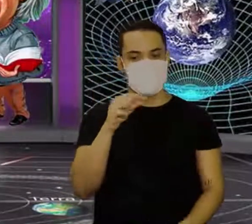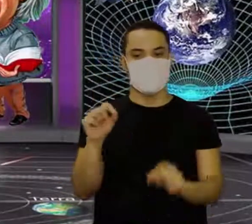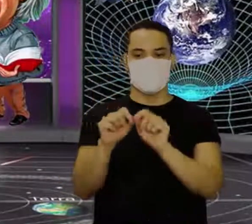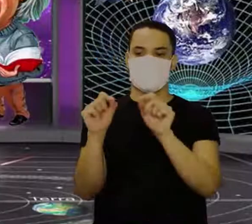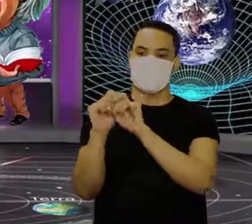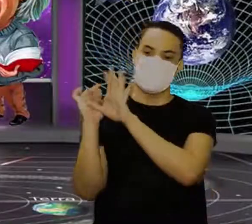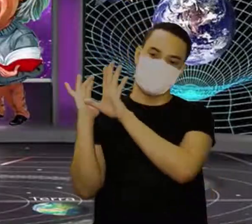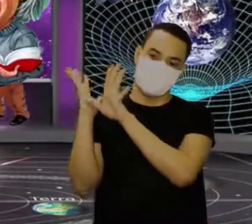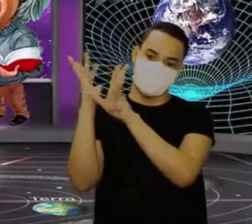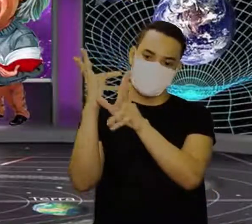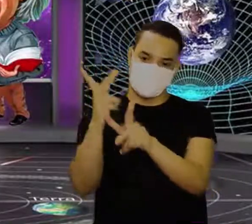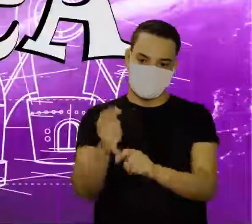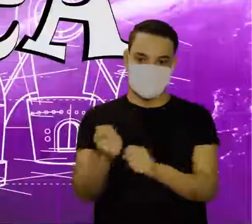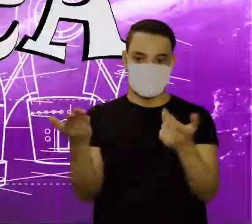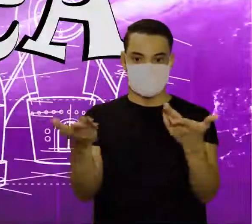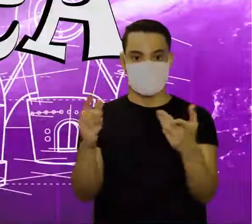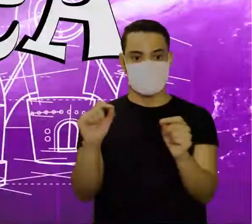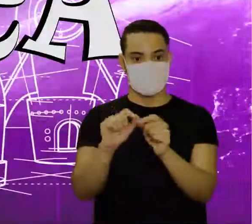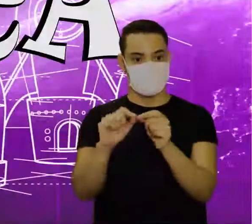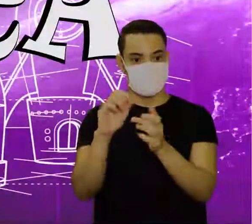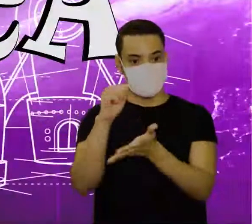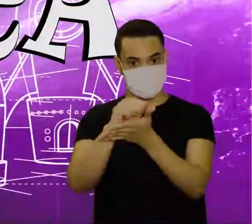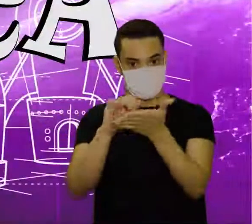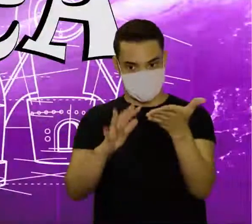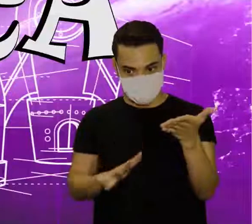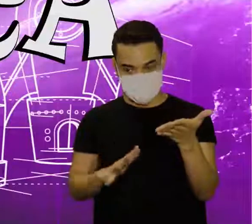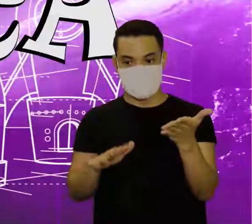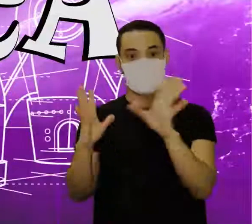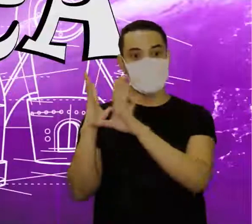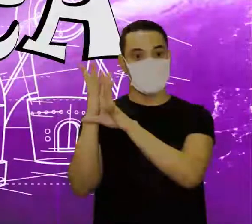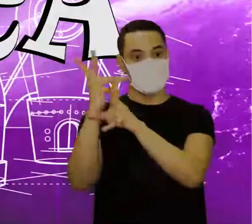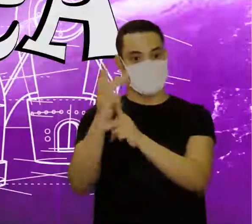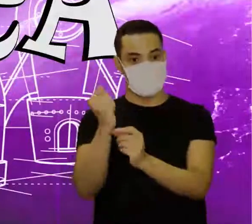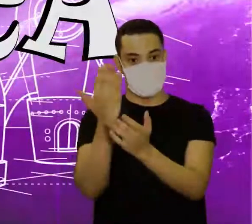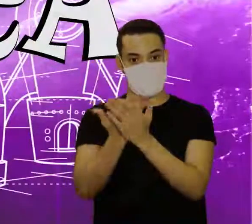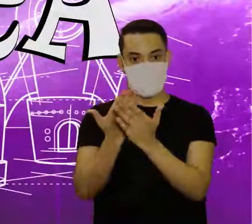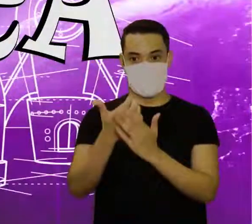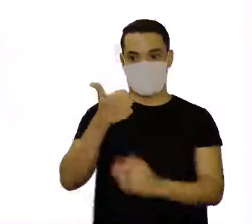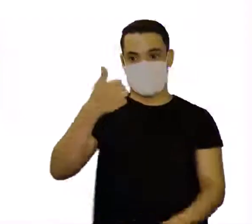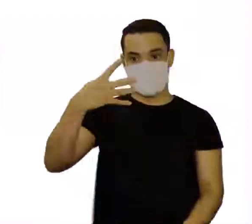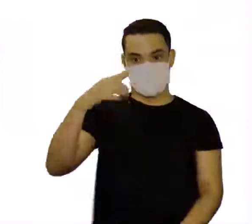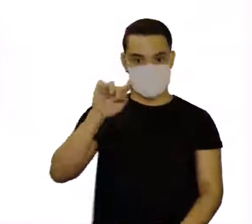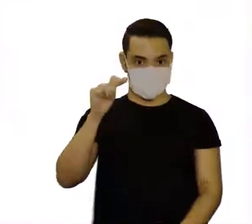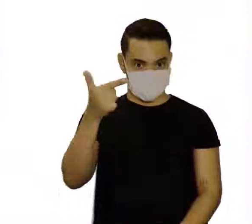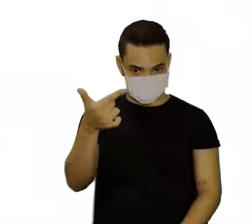nossa atividade. Vamos lá? Então, aí, a revisão da aula 14.2, né?